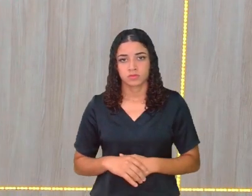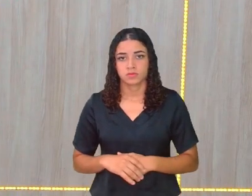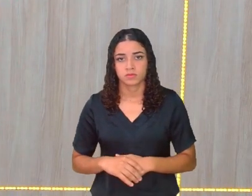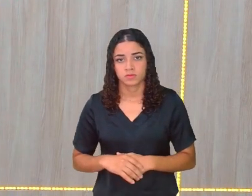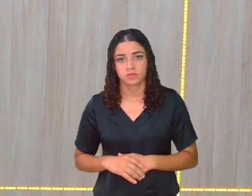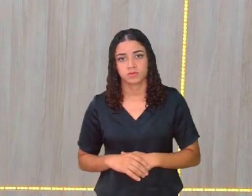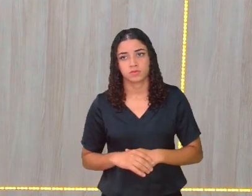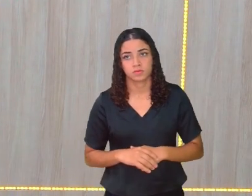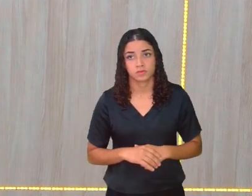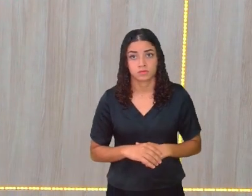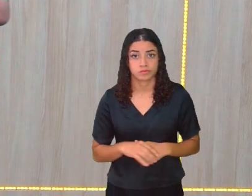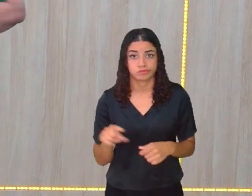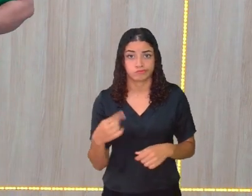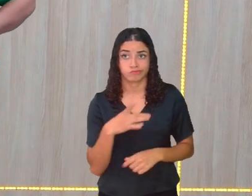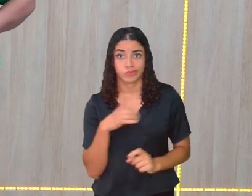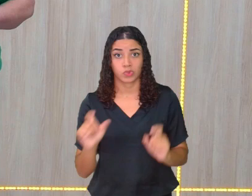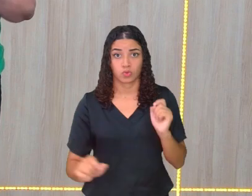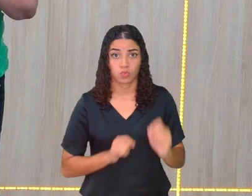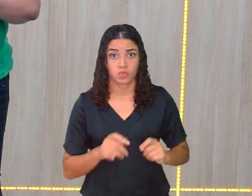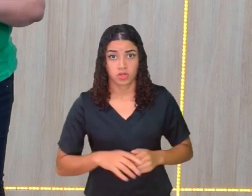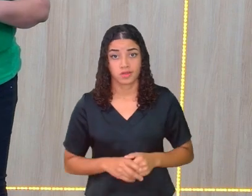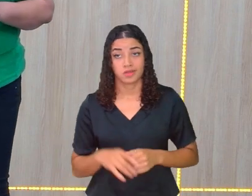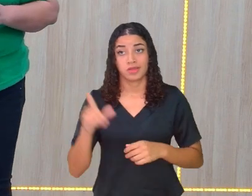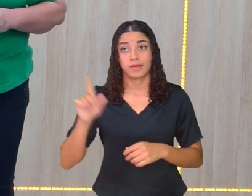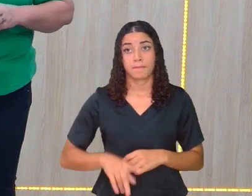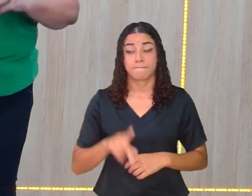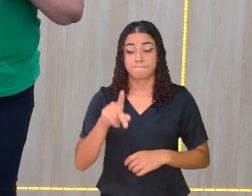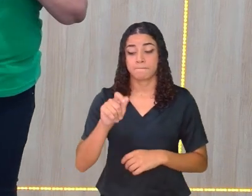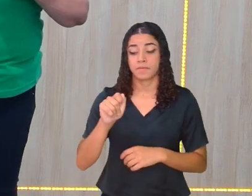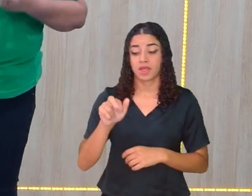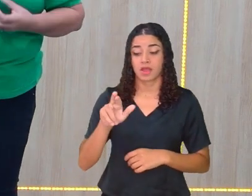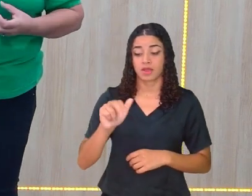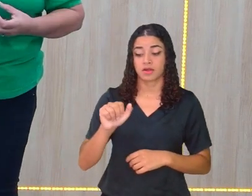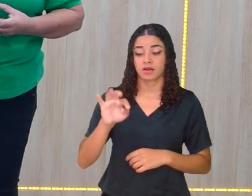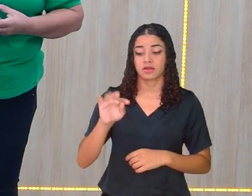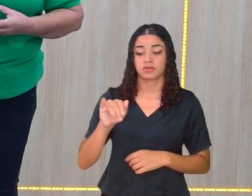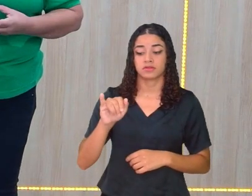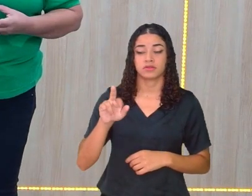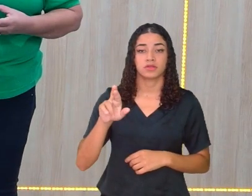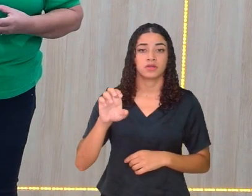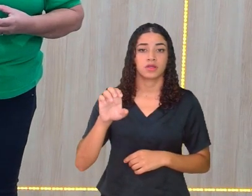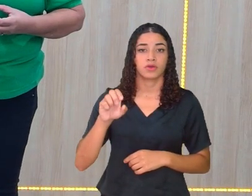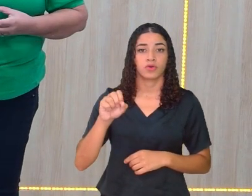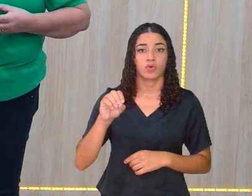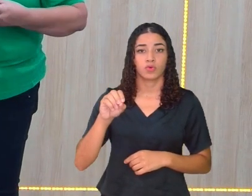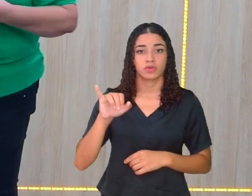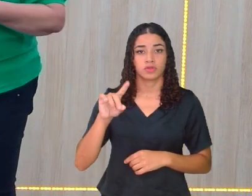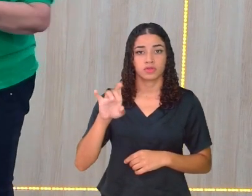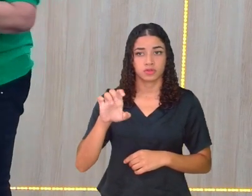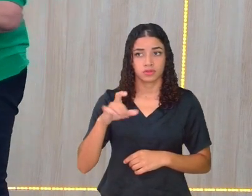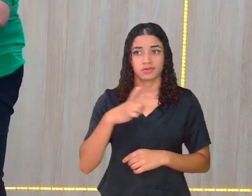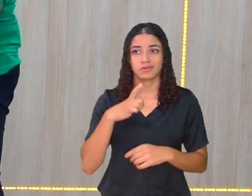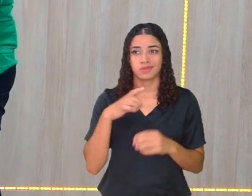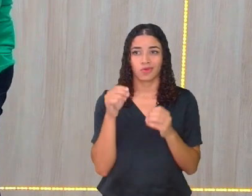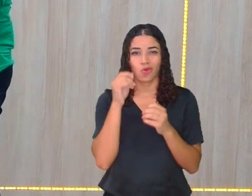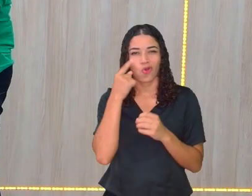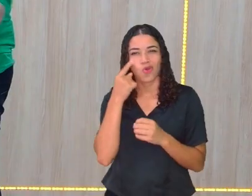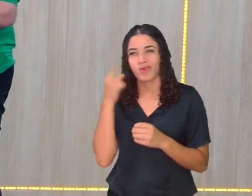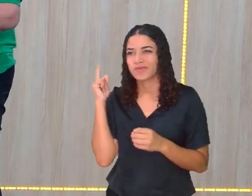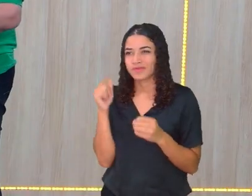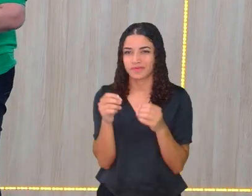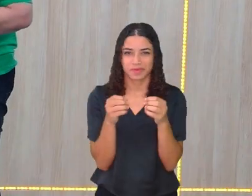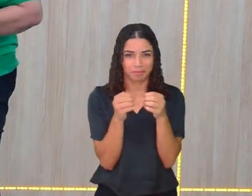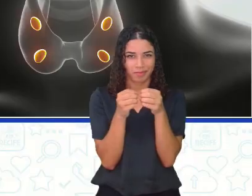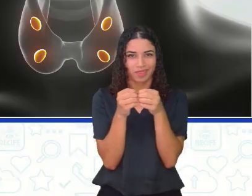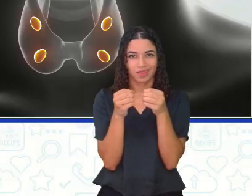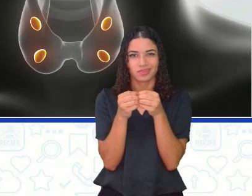perder. O que é que nós temos agora? É a paratireoide. Elas estão bem juntinhas aí no pescoço, não é? Estão aí, olha, uma bem